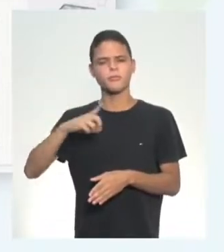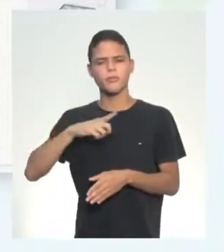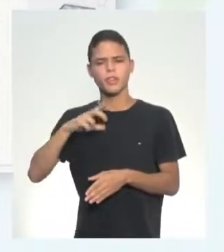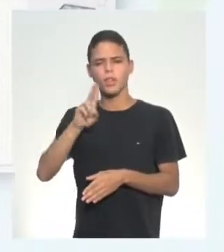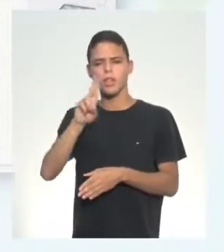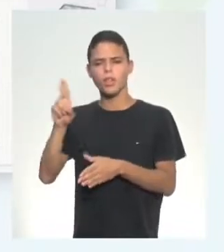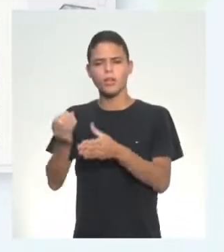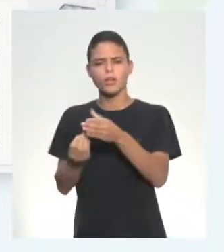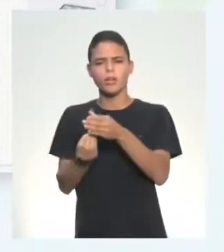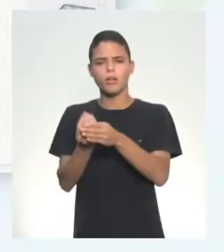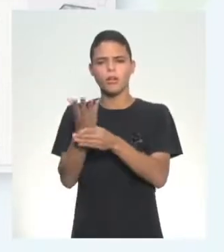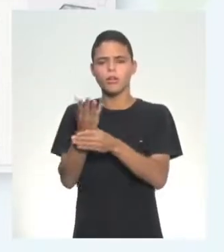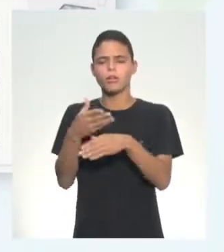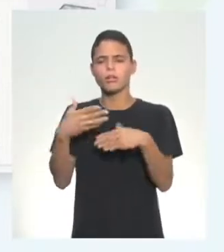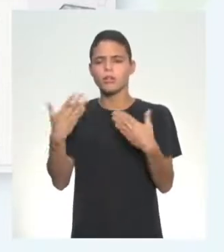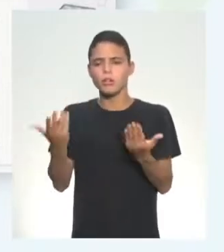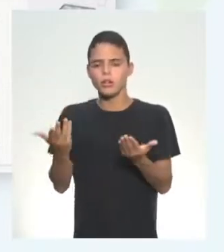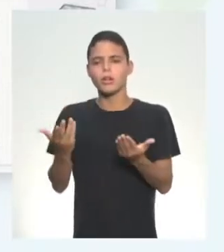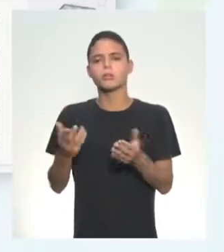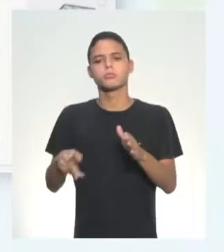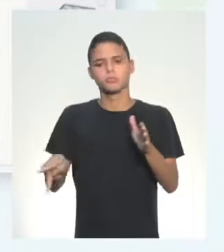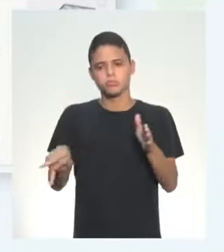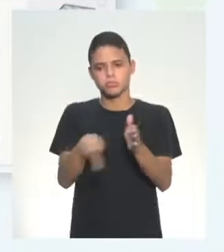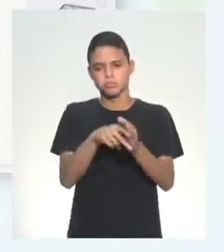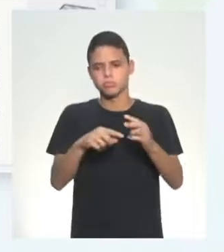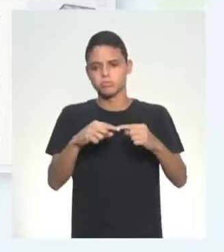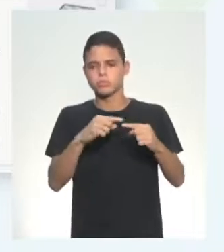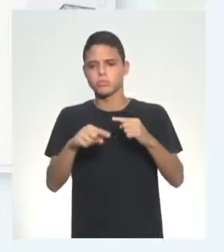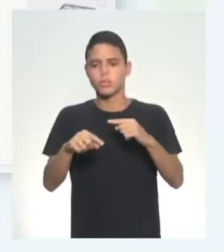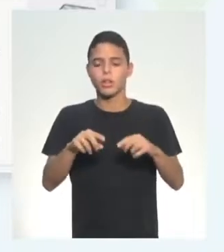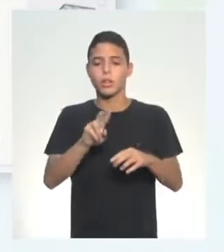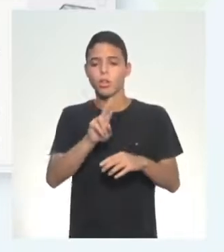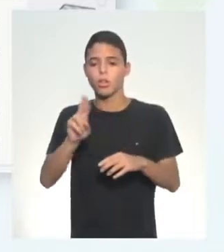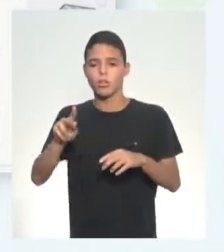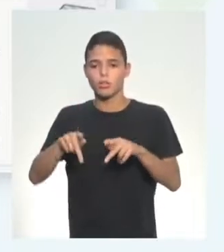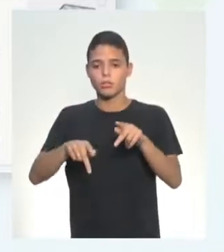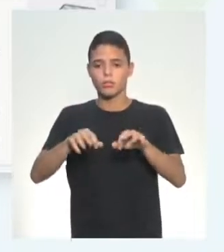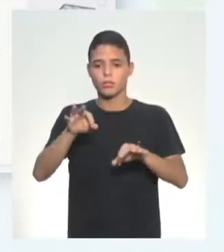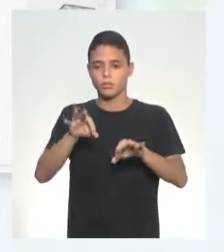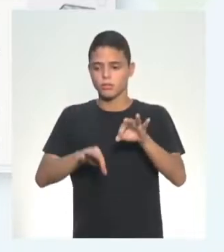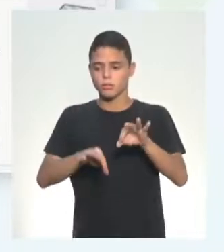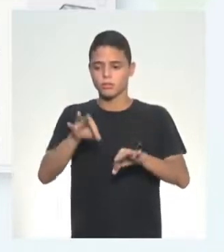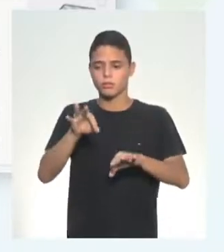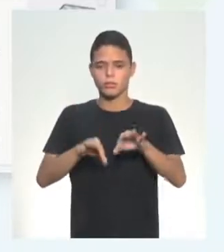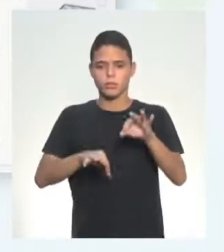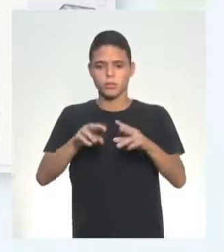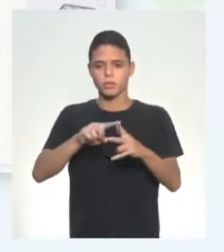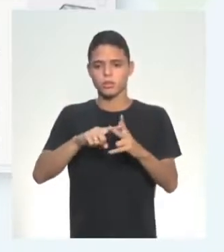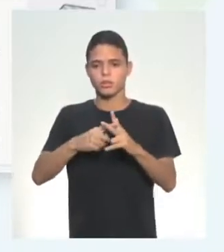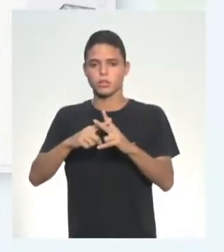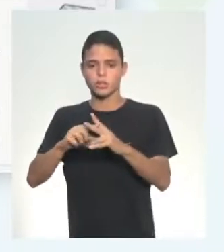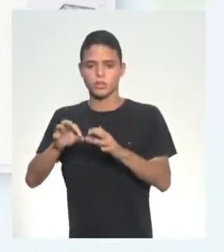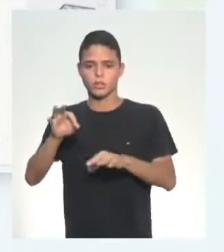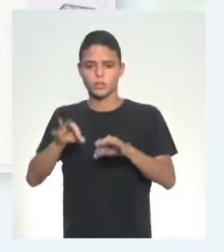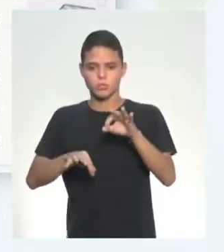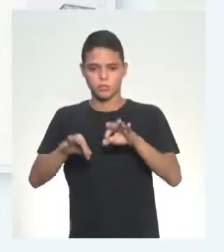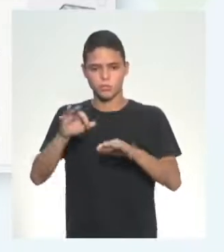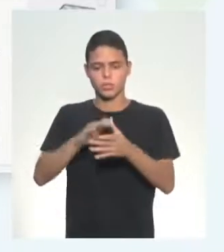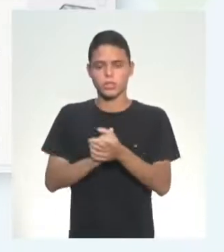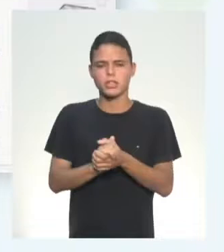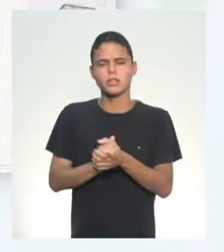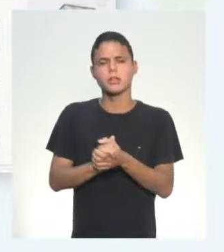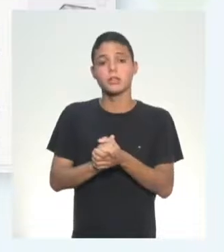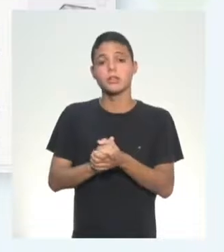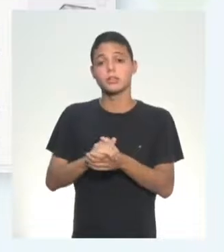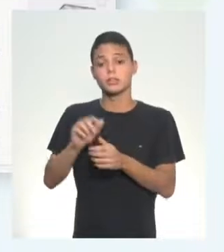pela própria ferramenta, é o nome do projeto. Nada impede que você mude. Então eu vou clicar